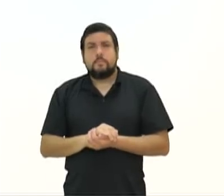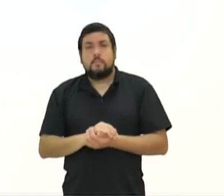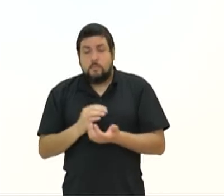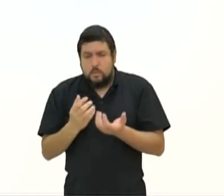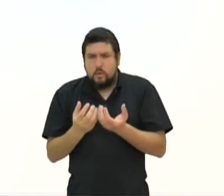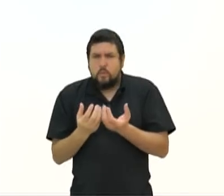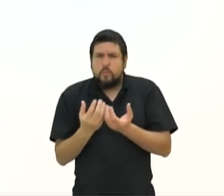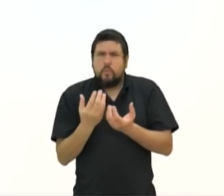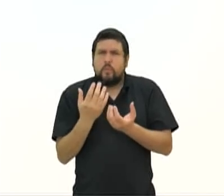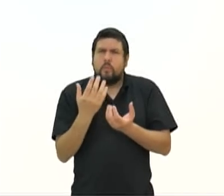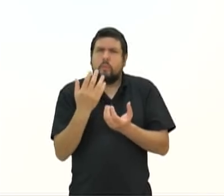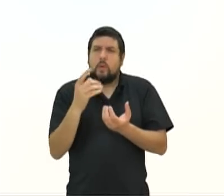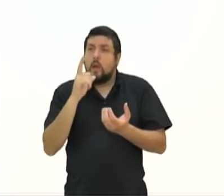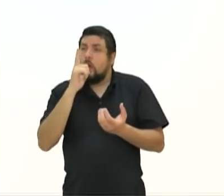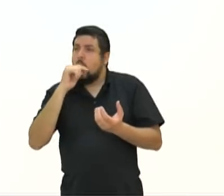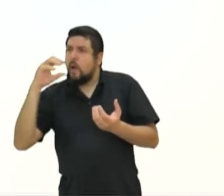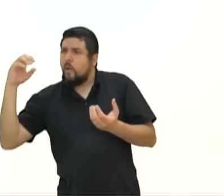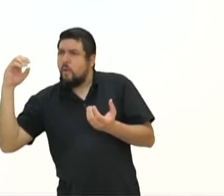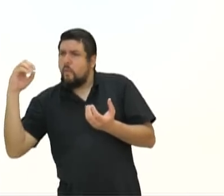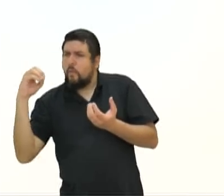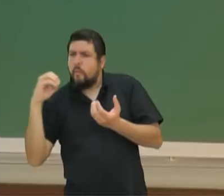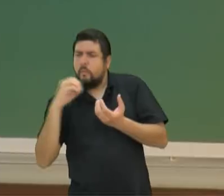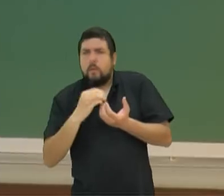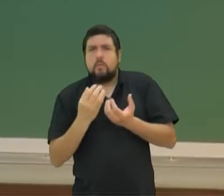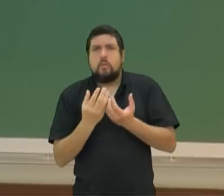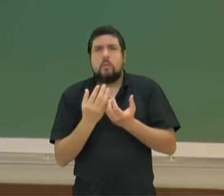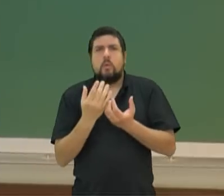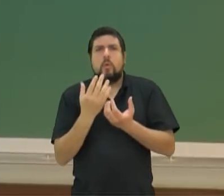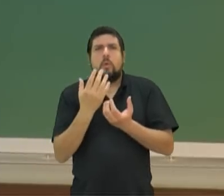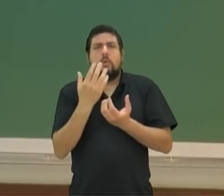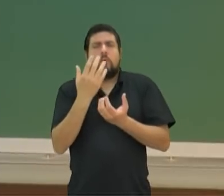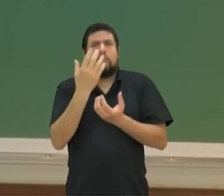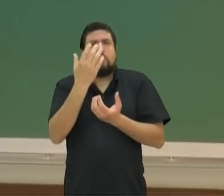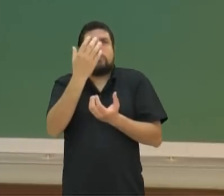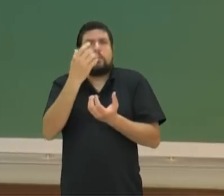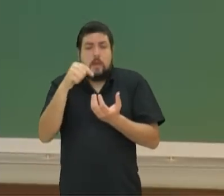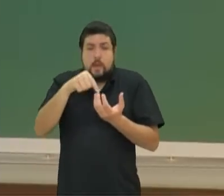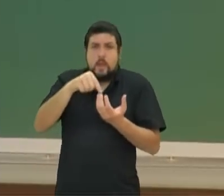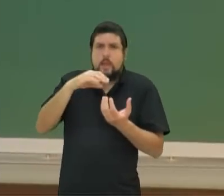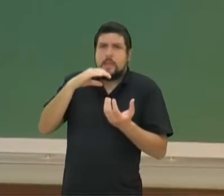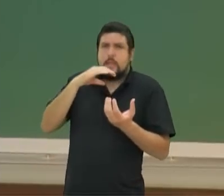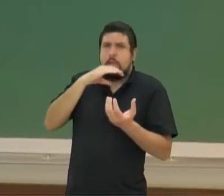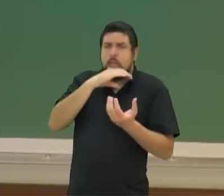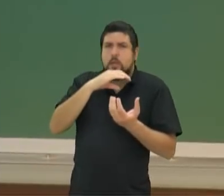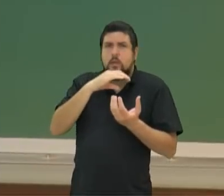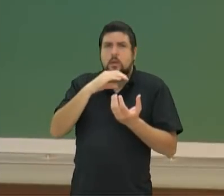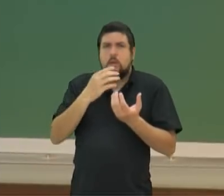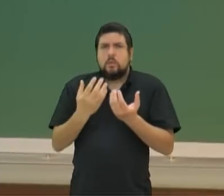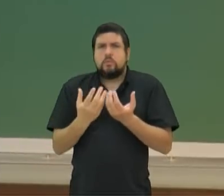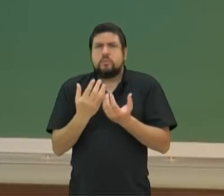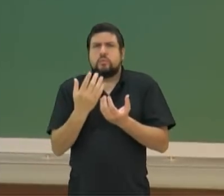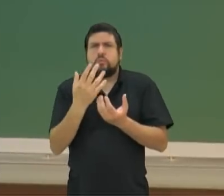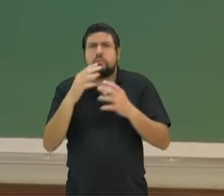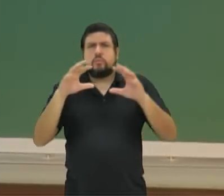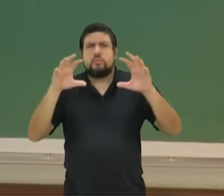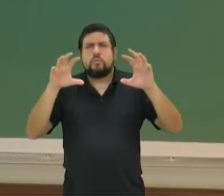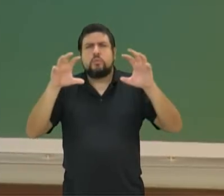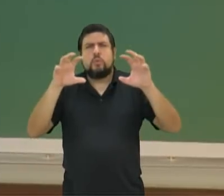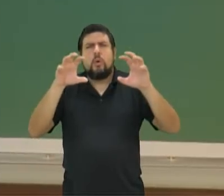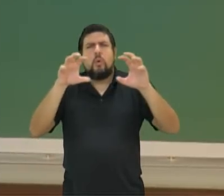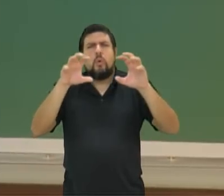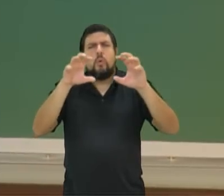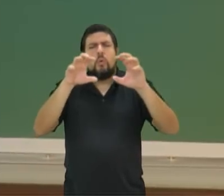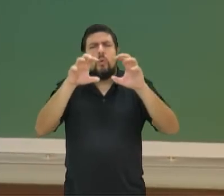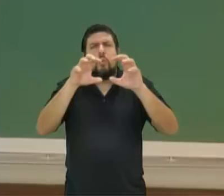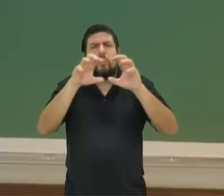que se formavam a partir da água que começava a evaporar por conta da temperatura, ela formava um princípio de nuvem